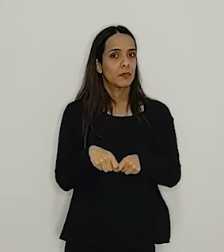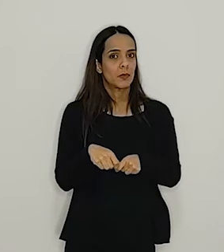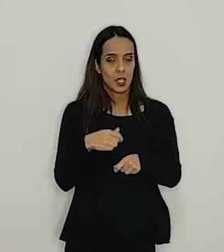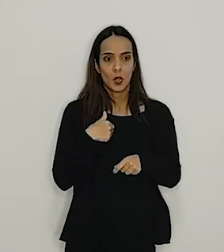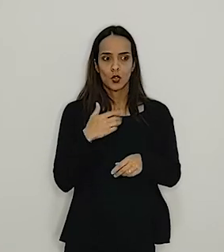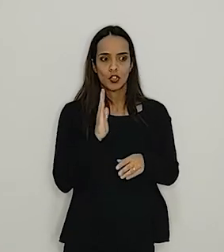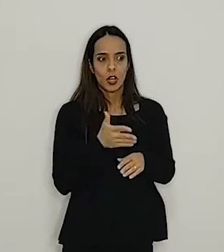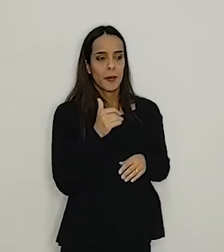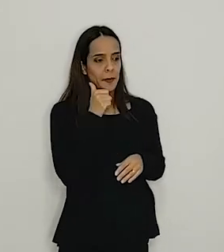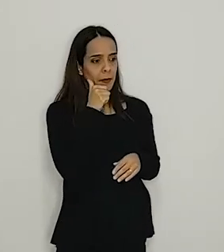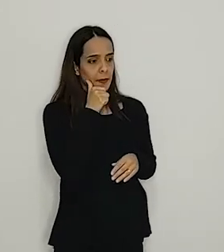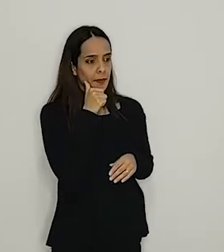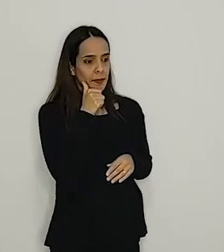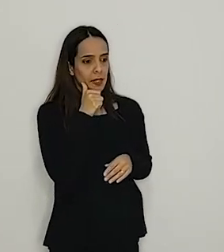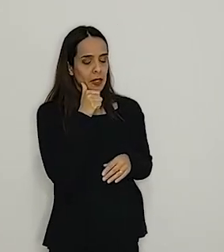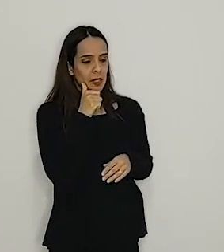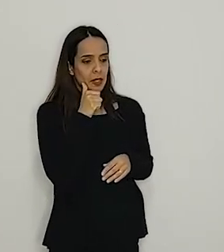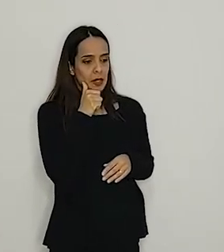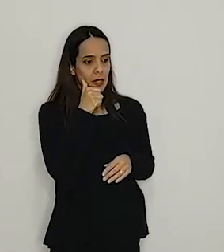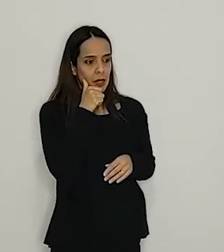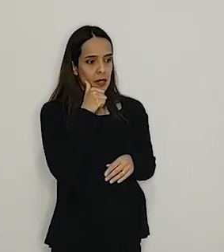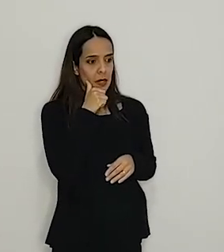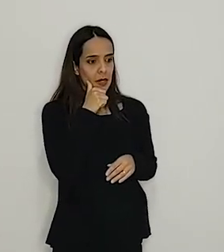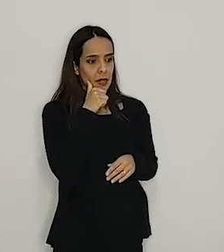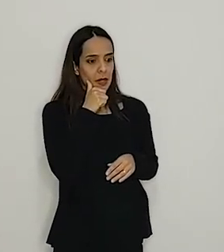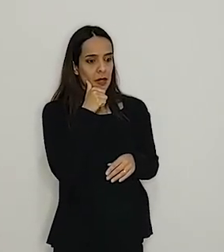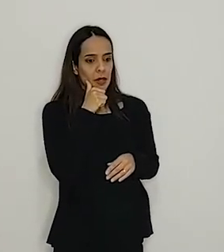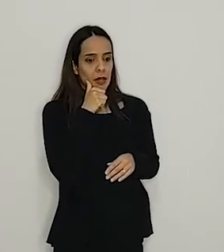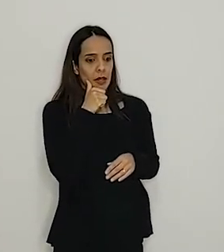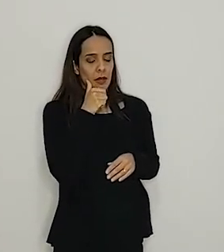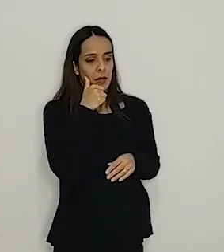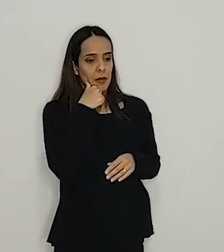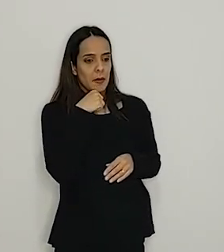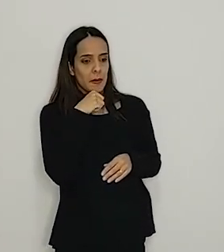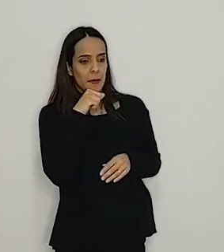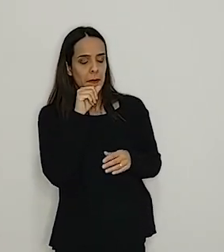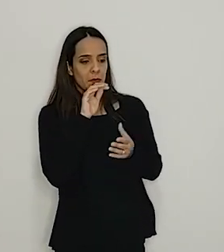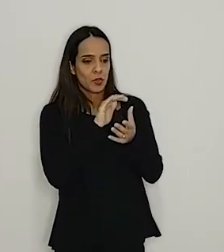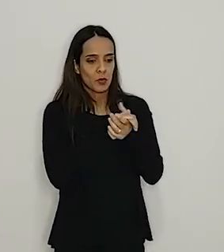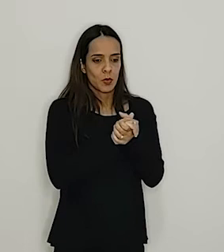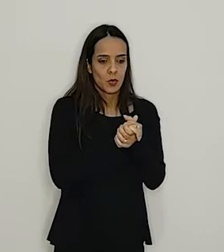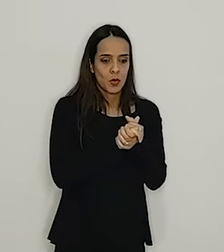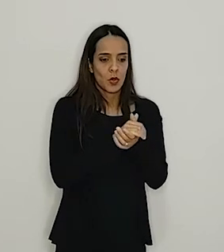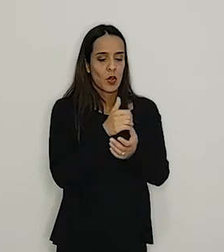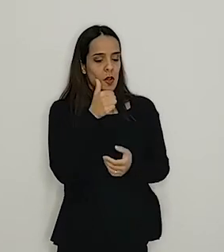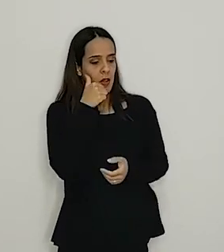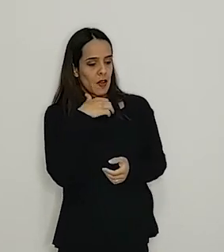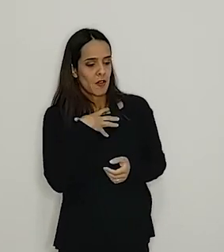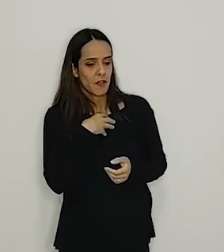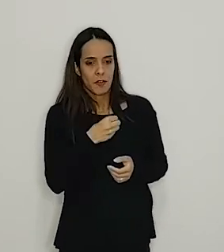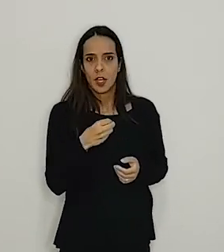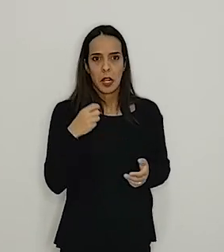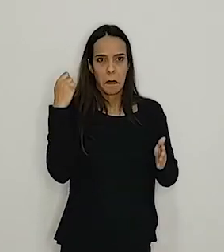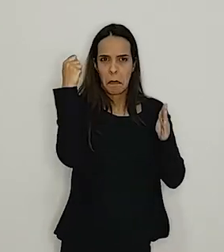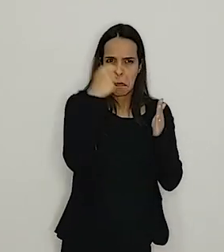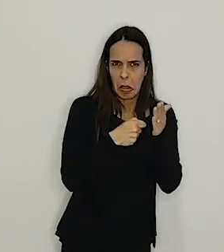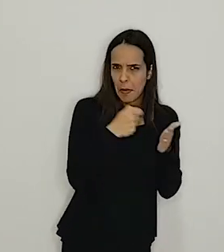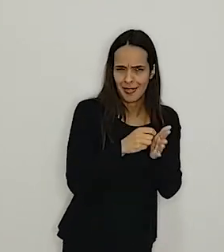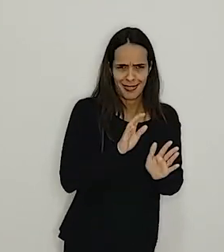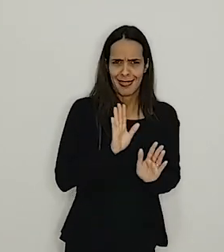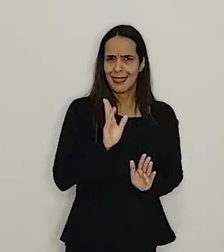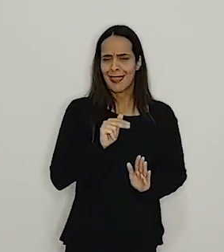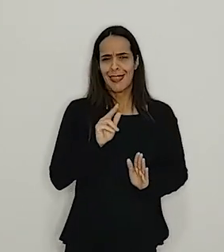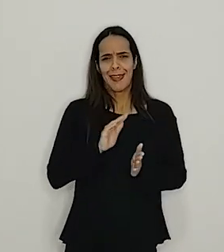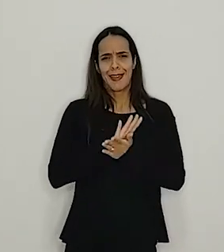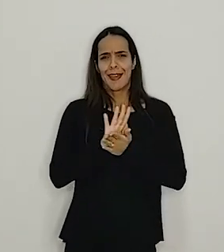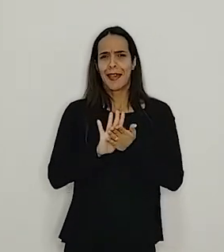Eu não agrido a minha esposa, eu não agrido a minha filha e me esforço para ser uma pessoa extremamente